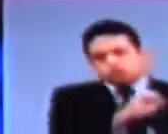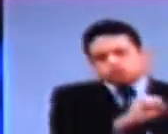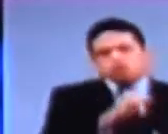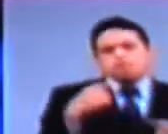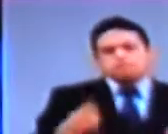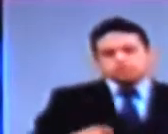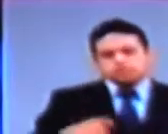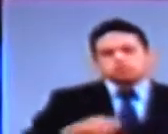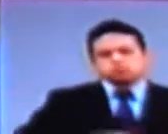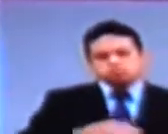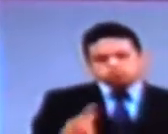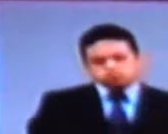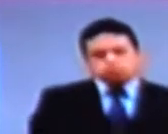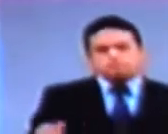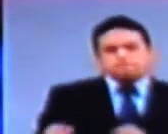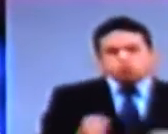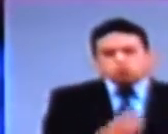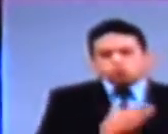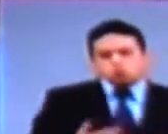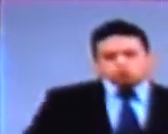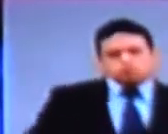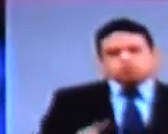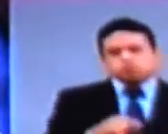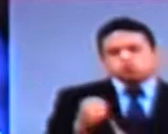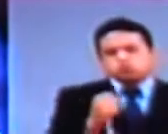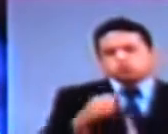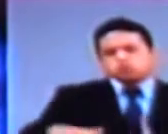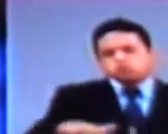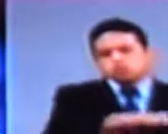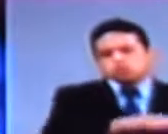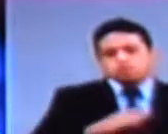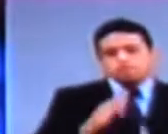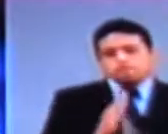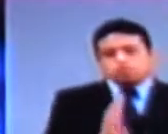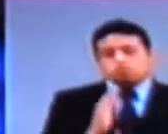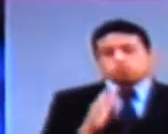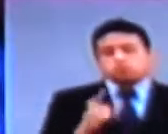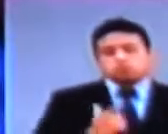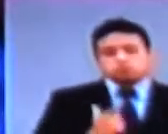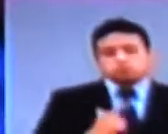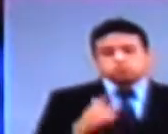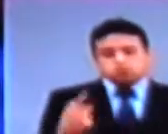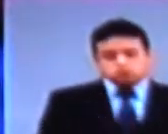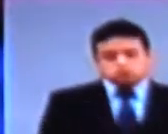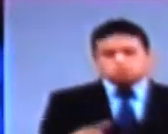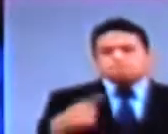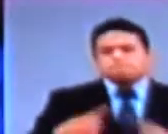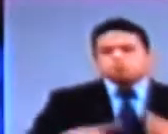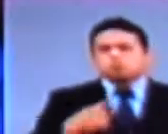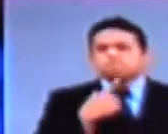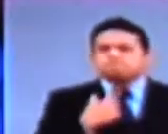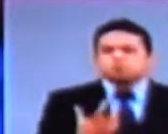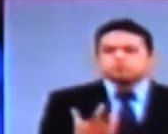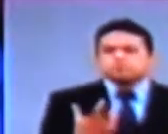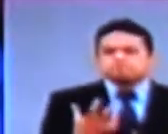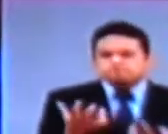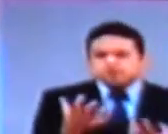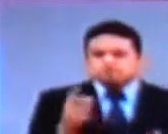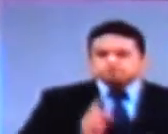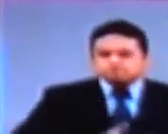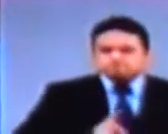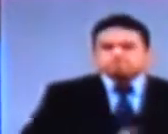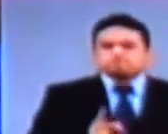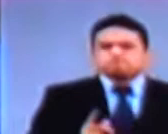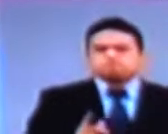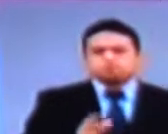depende diretamente do poder público e a sociedade em geral. Que só através da vontade política, da vontade política